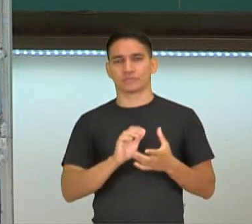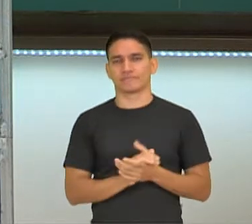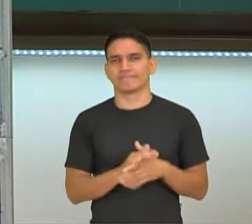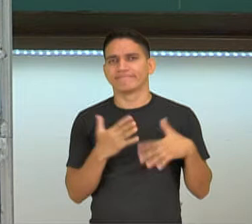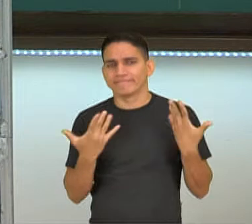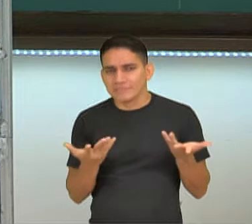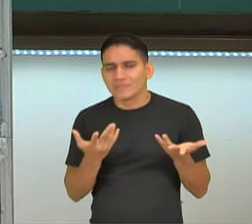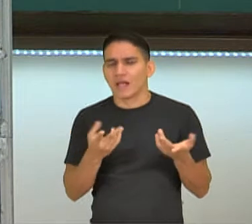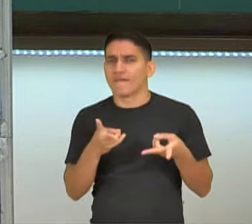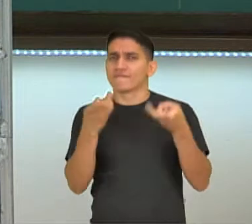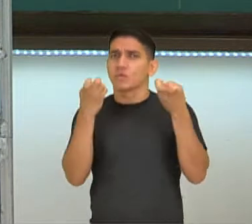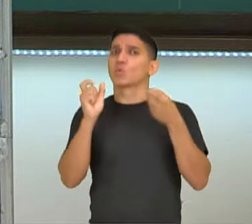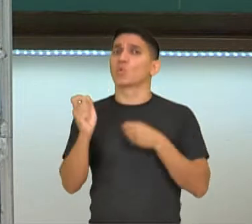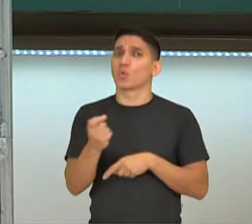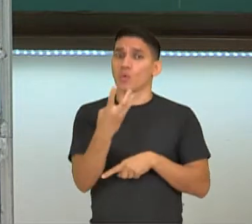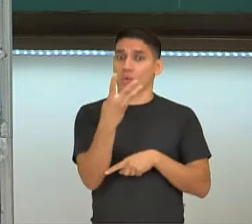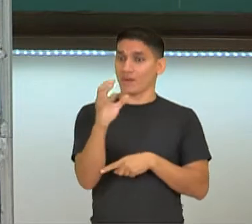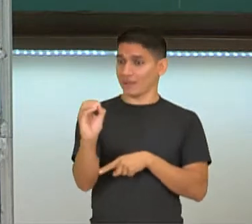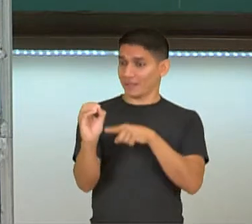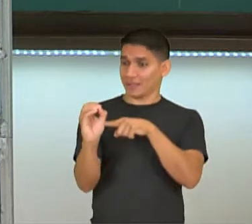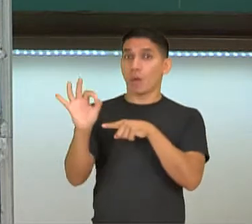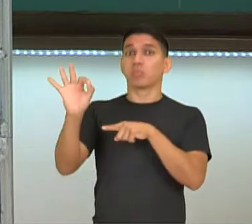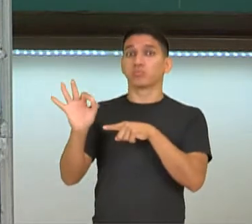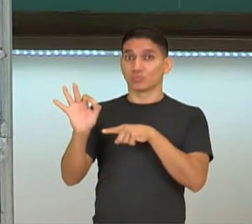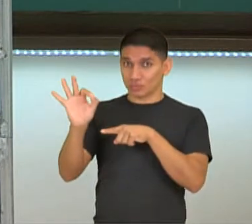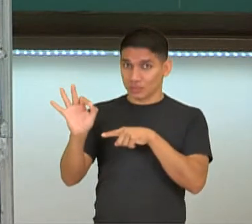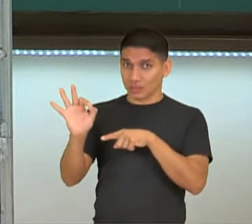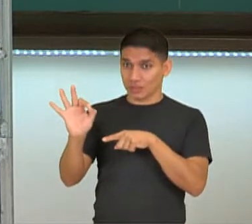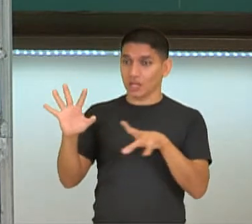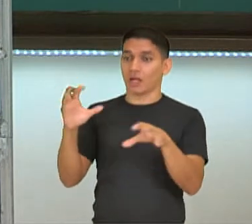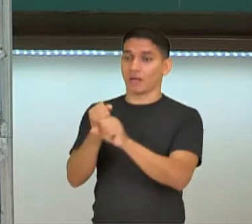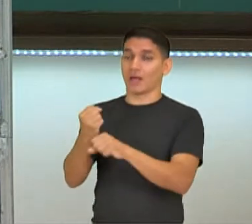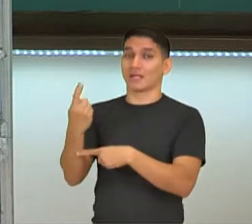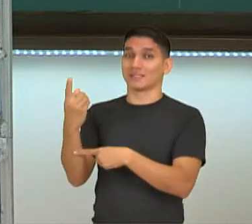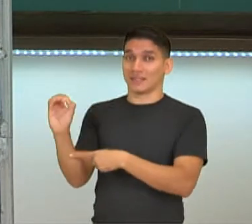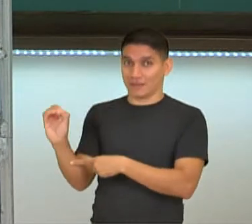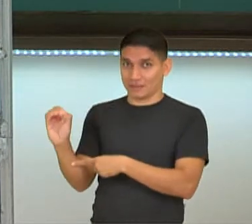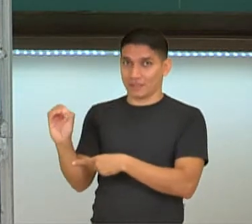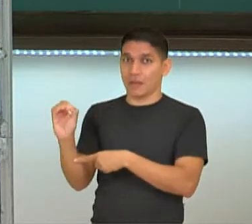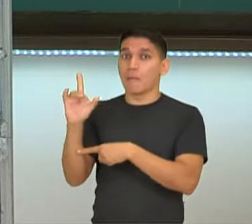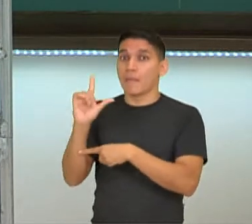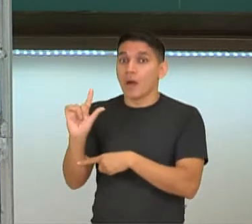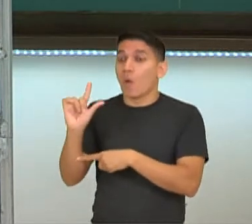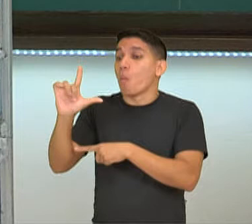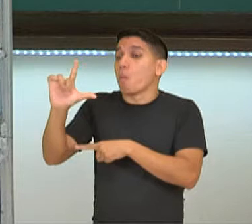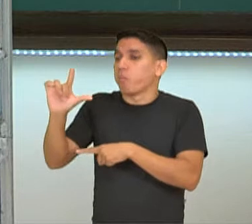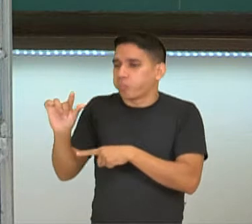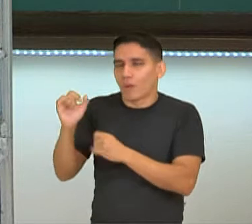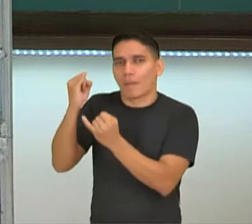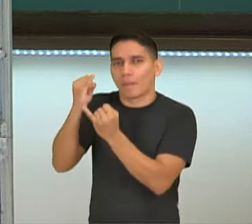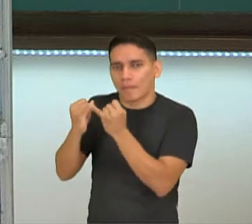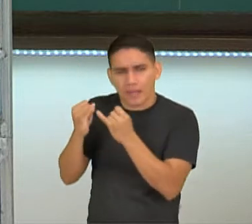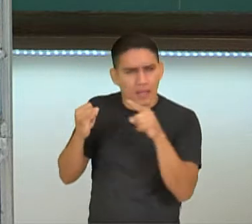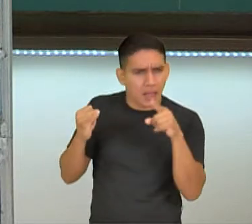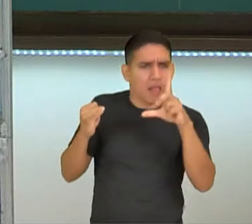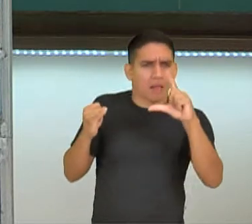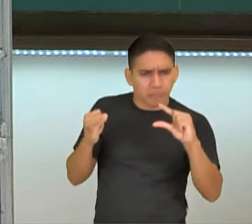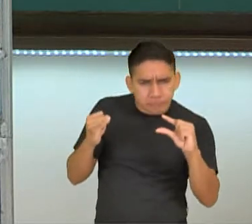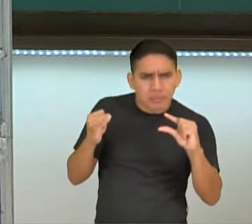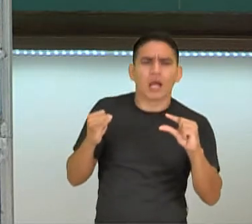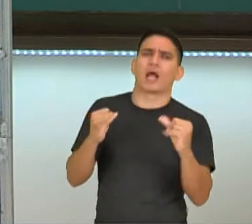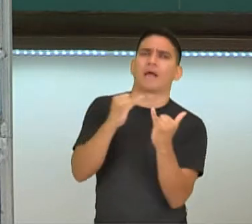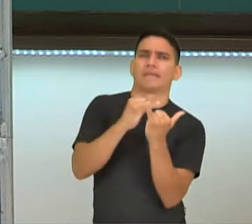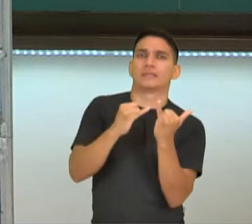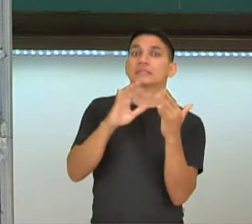que é 40%. 40% já te dá uma dica, ó. Ele é um pouquinho menos do que a metade. Então, se eu